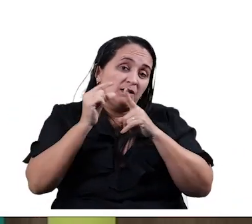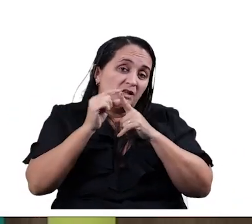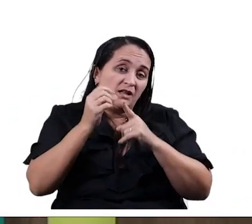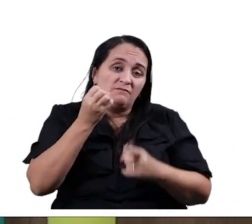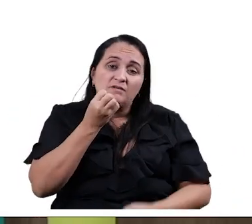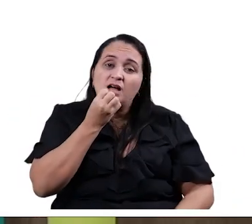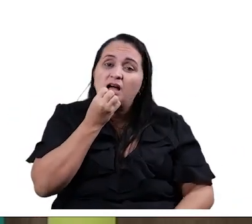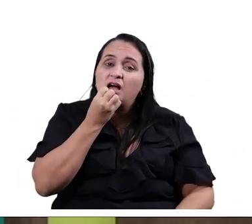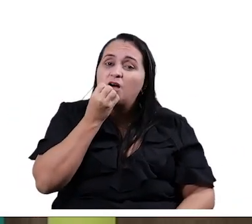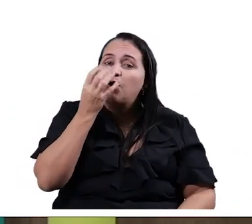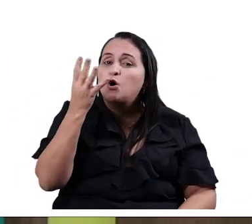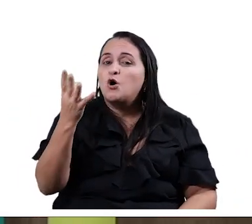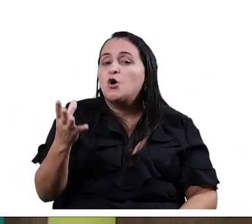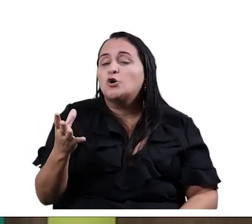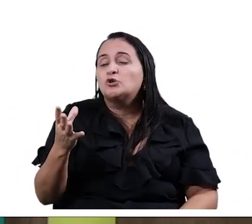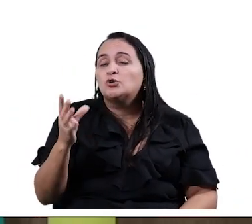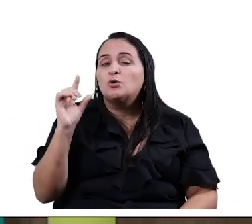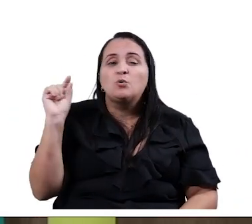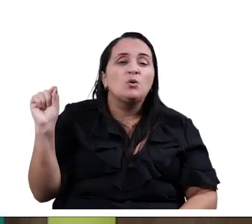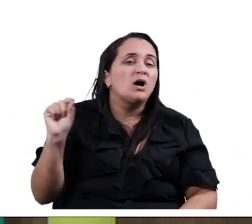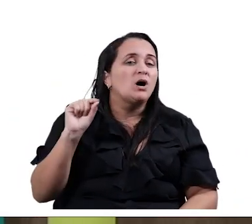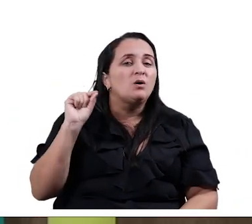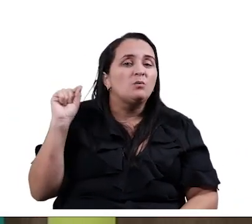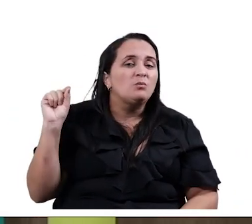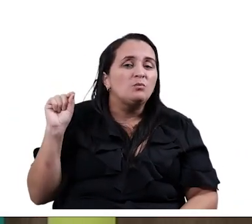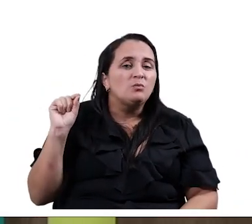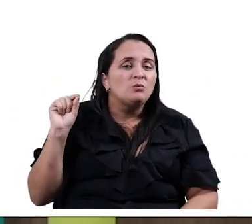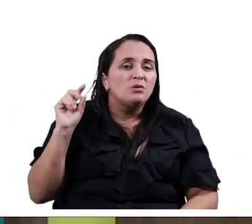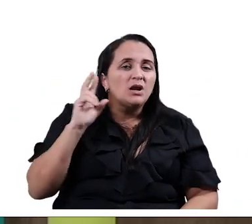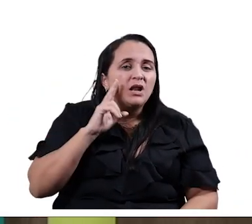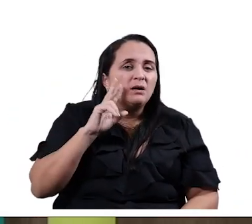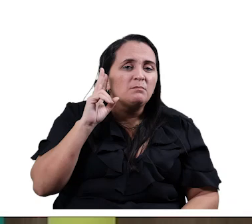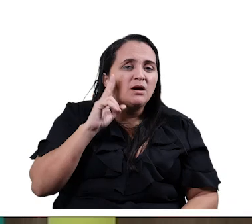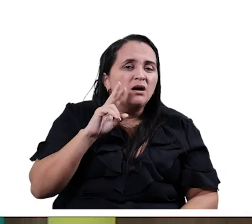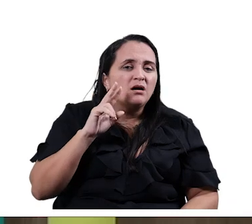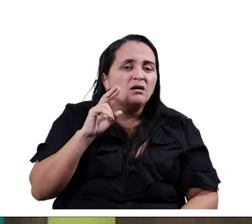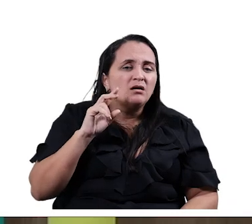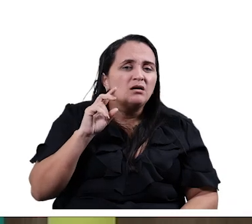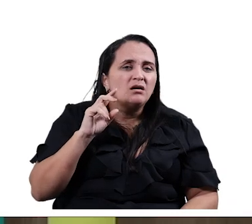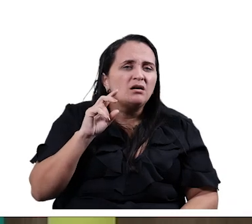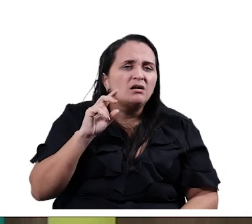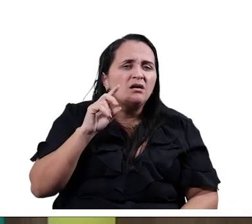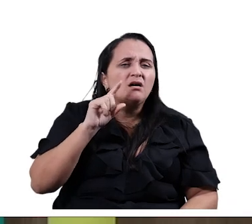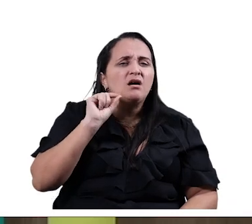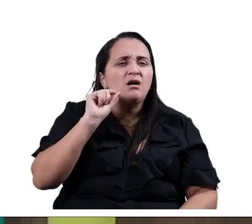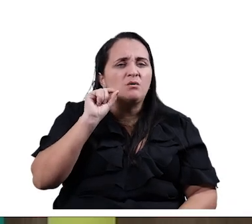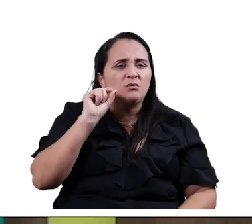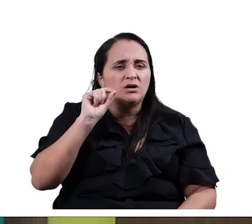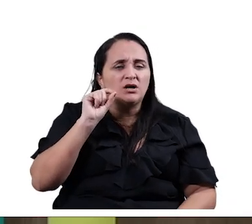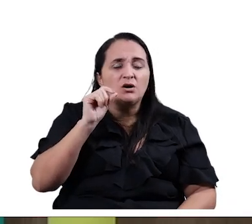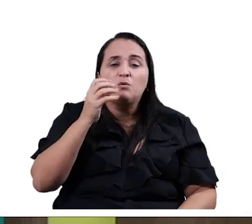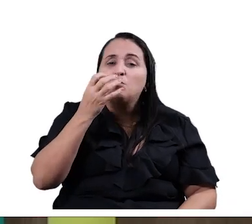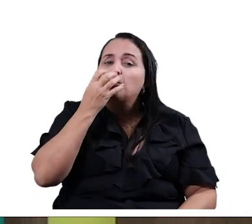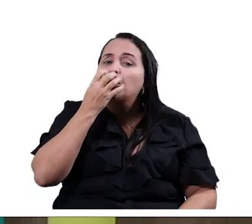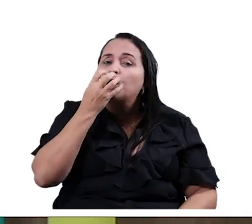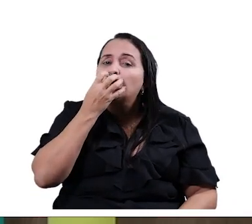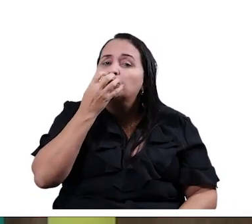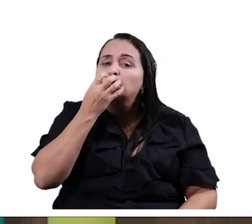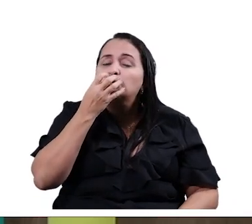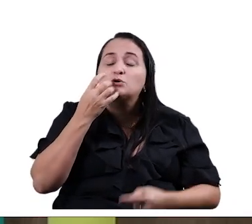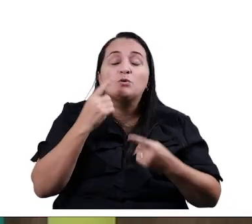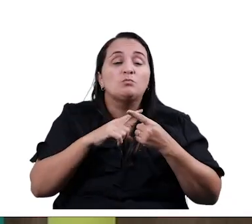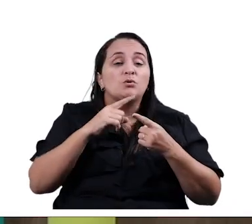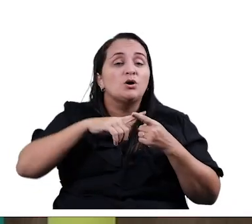palavrinha lhe? Se refere ao... Você lembra? Ao cachorro. O burrinho